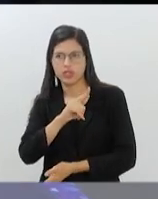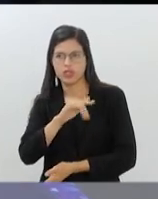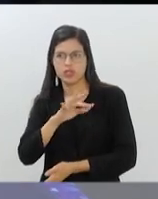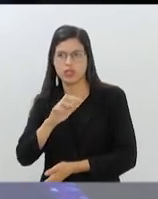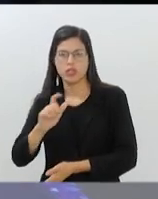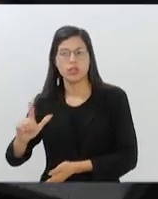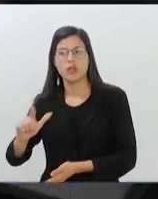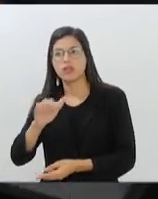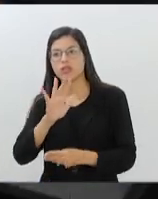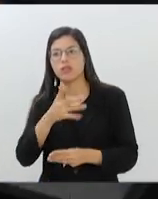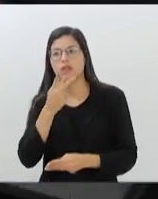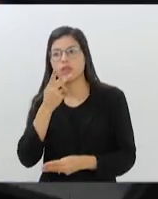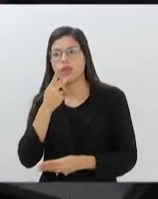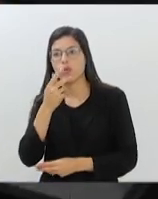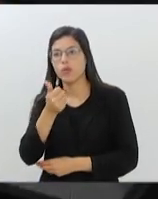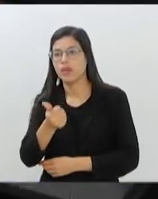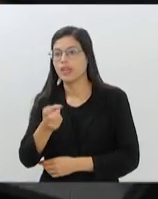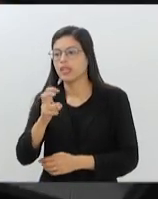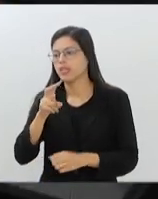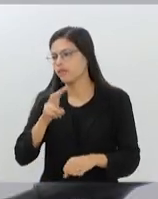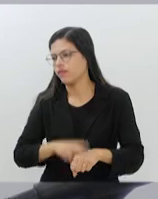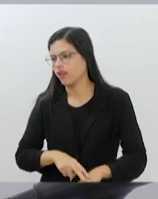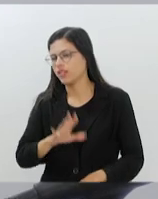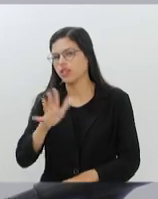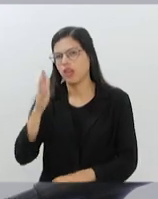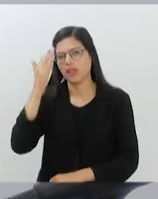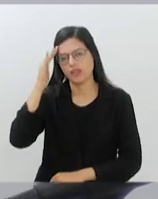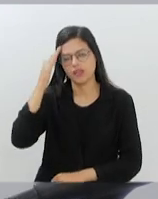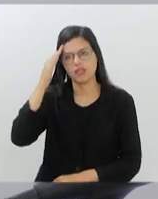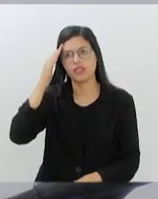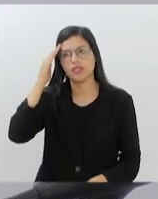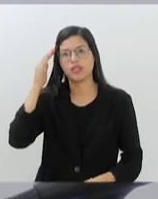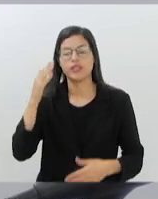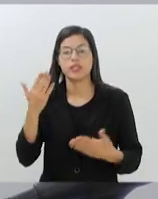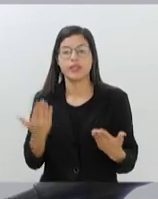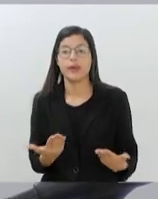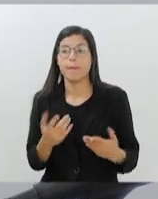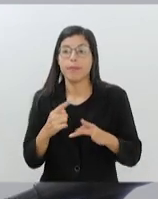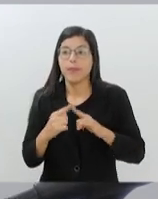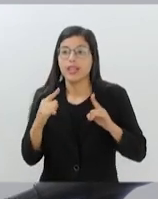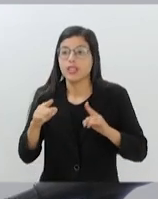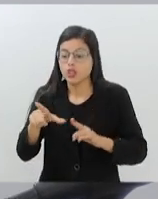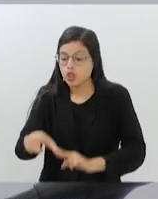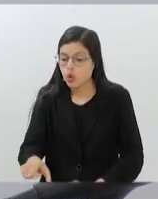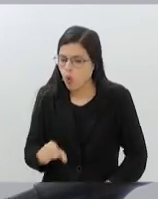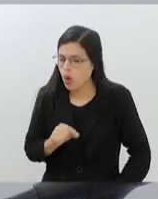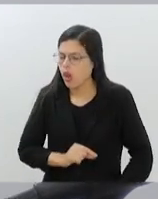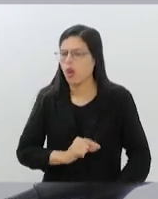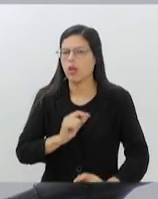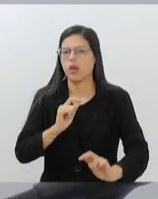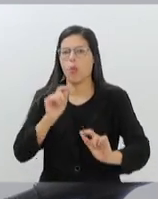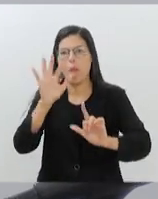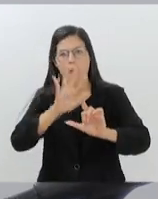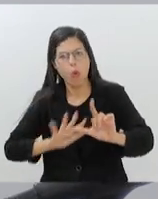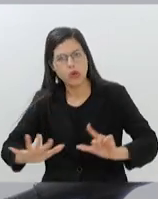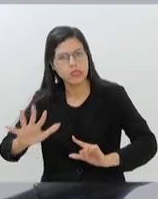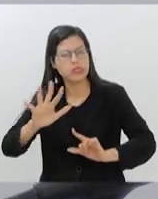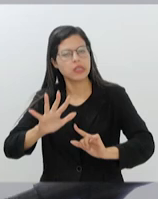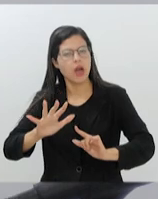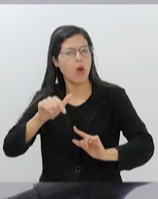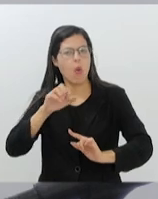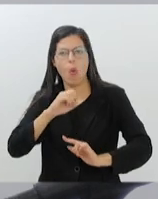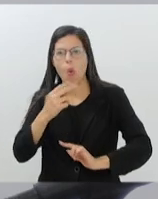vezes eu já compreendi eu tô falando especificamente de apontar um específico veículo um portal determinado um canal de telev um